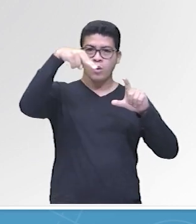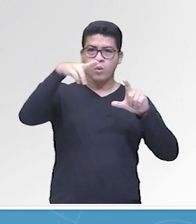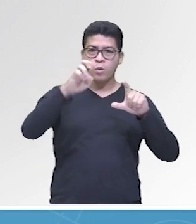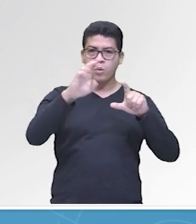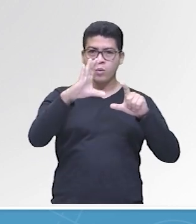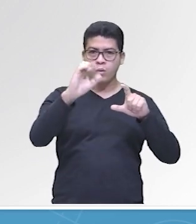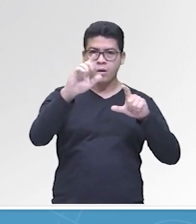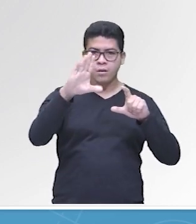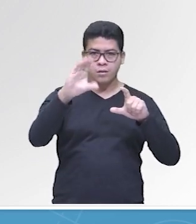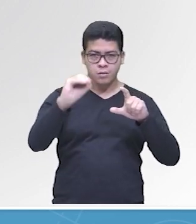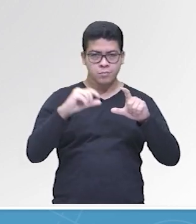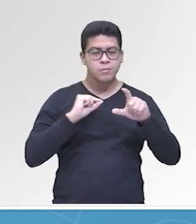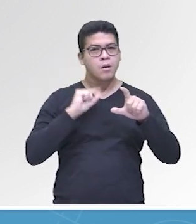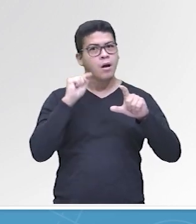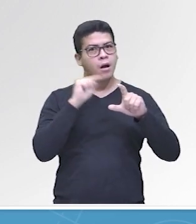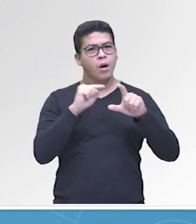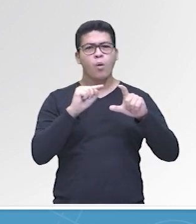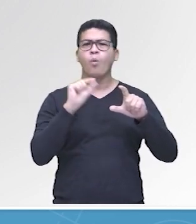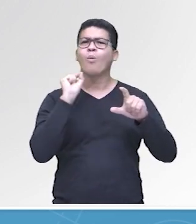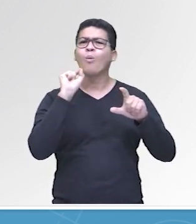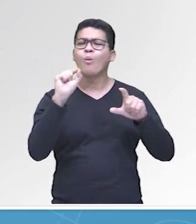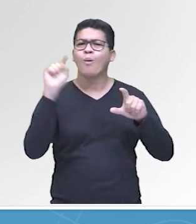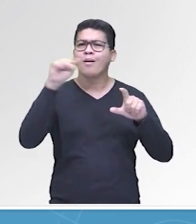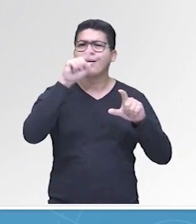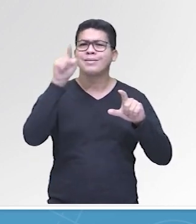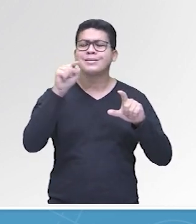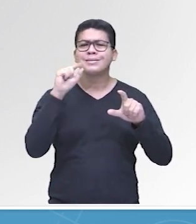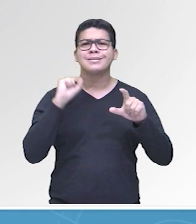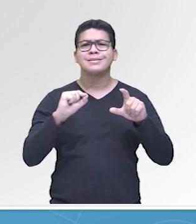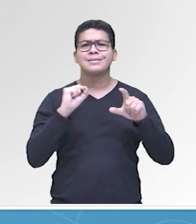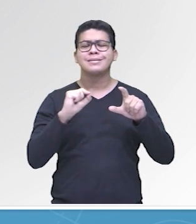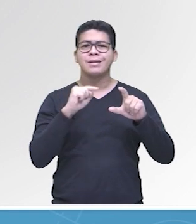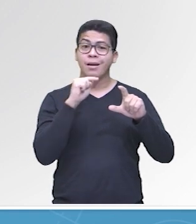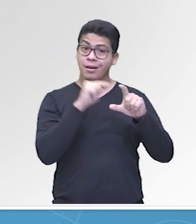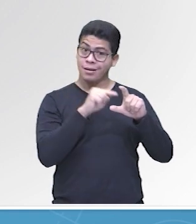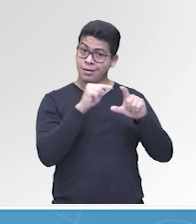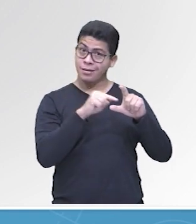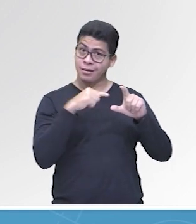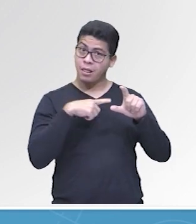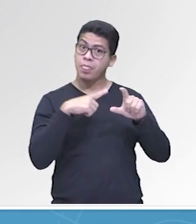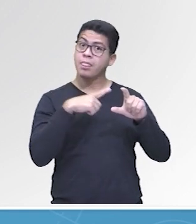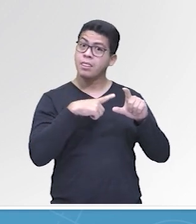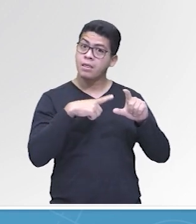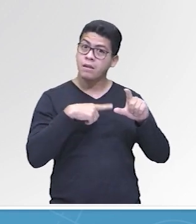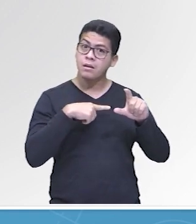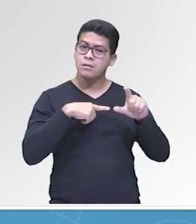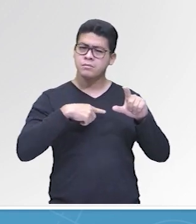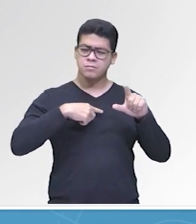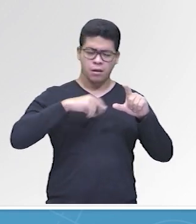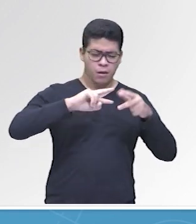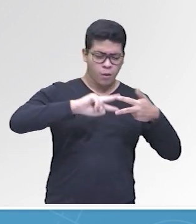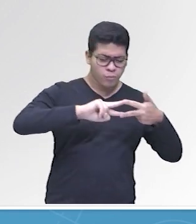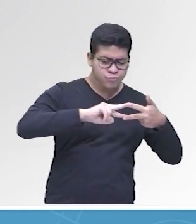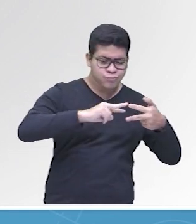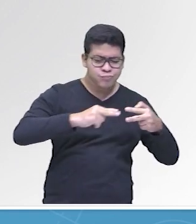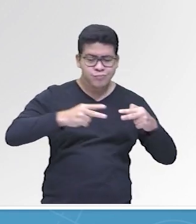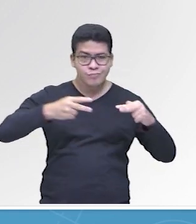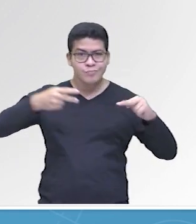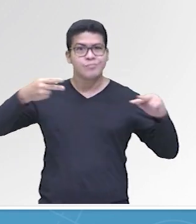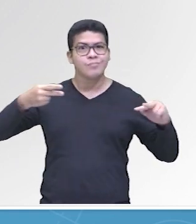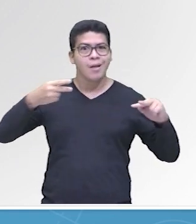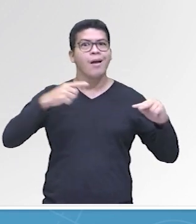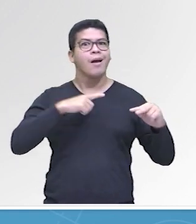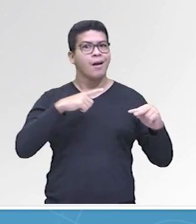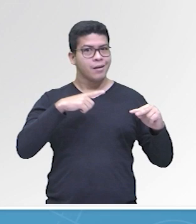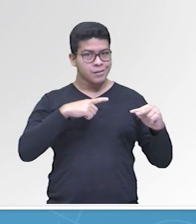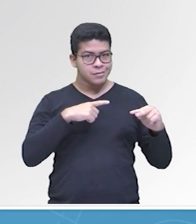professora, o que quer dizer esse núcleo individualizado? Quer dizer que dentro da célula, o local onde fica o material genético,